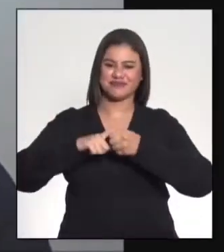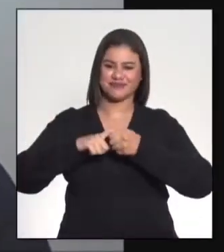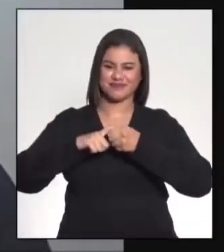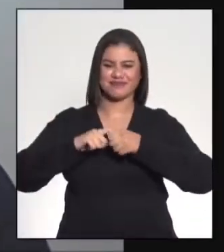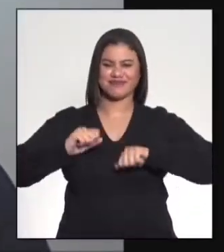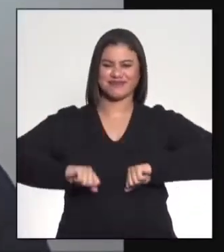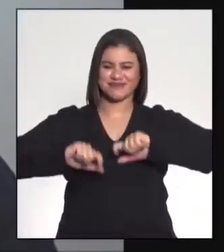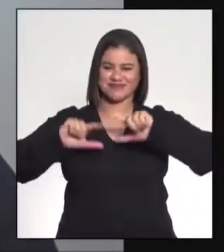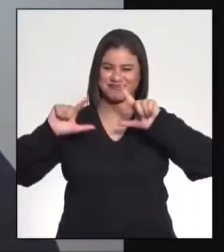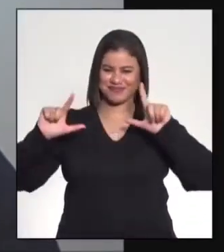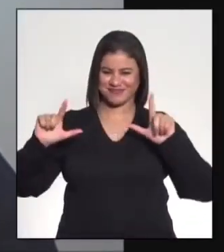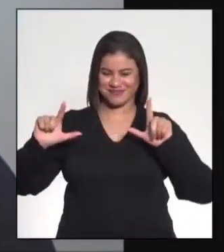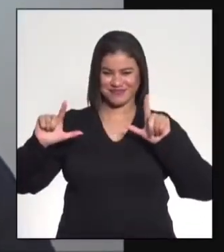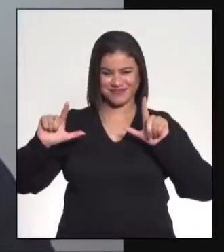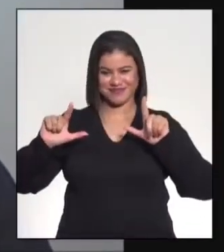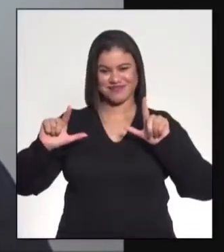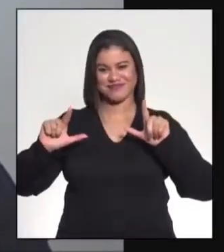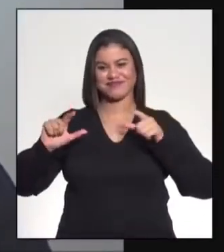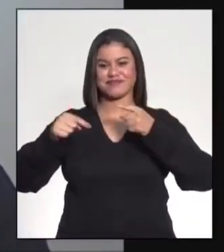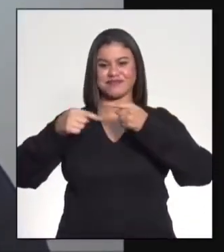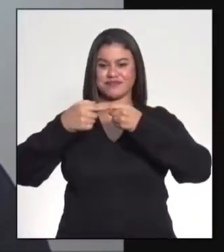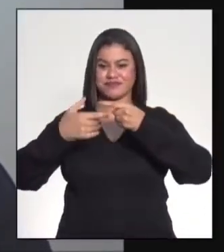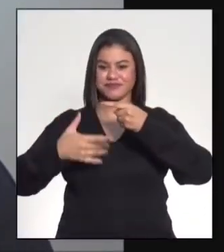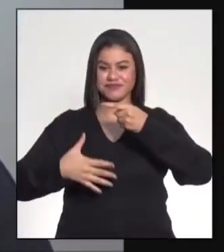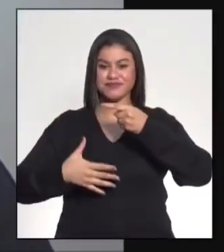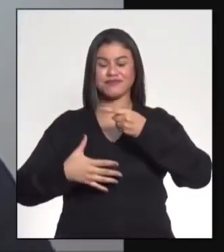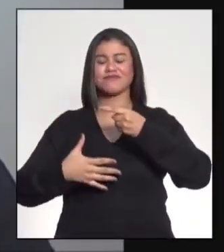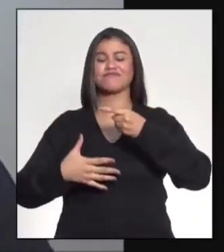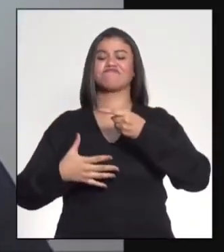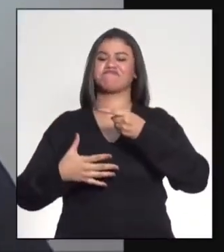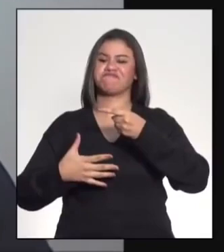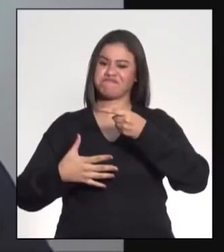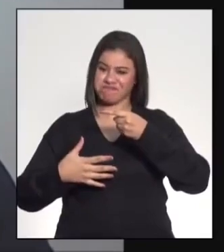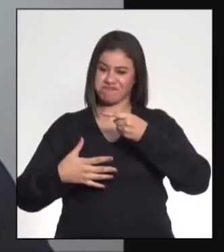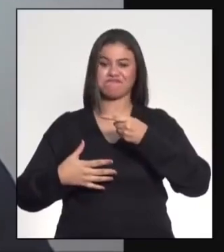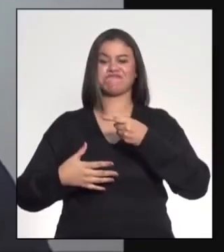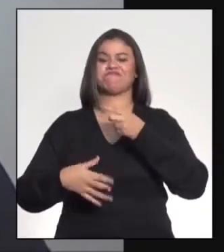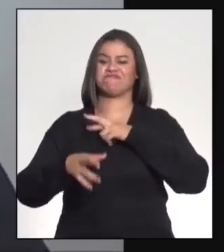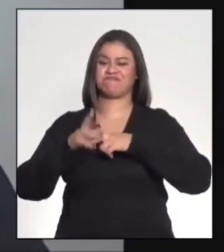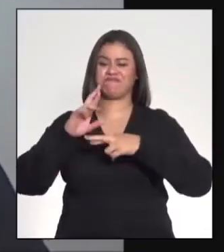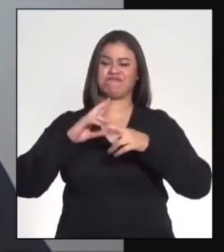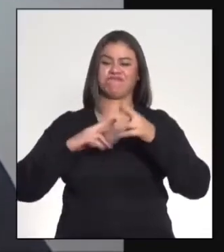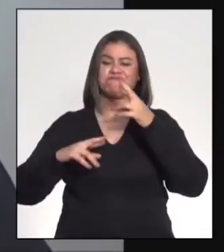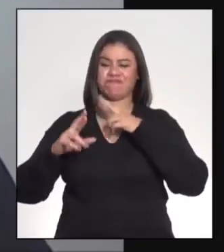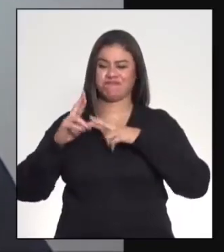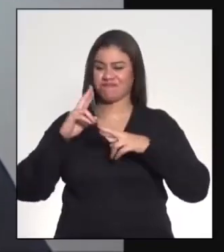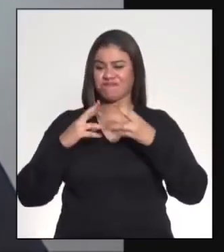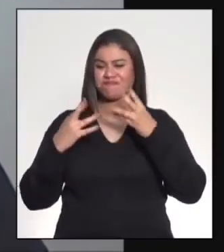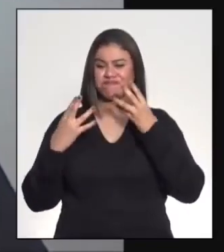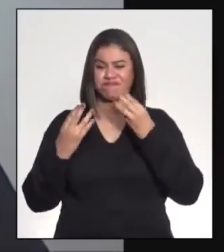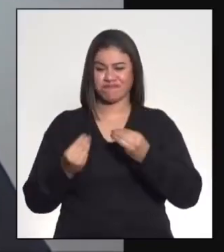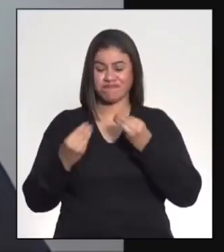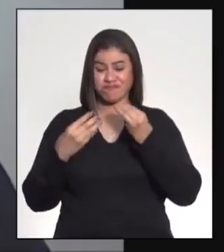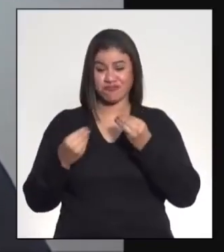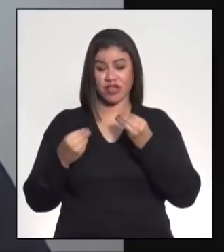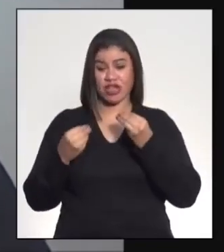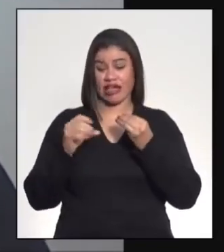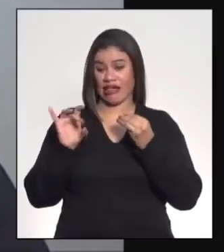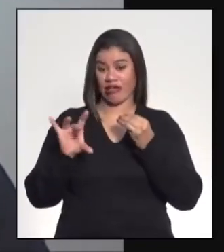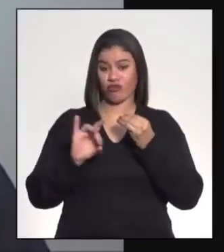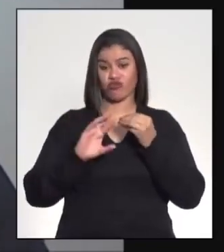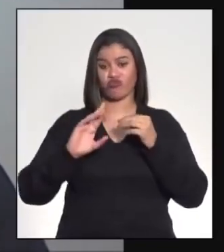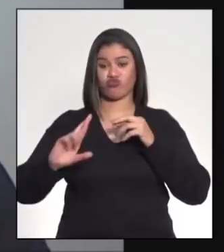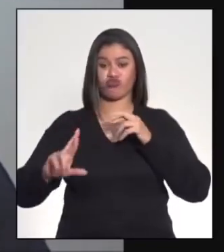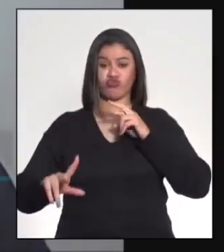Retornamos aqui, né? Voltamos do chat. Olha, as respostas aqui foram bem diferenciadas, claro,